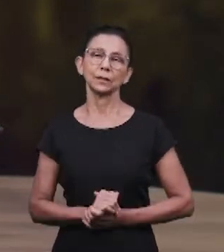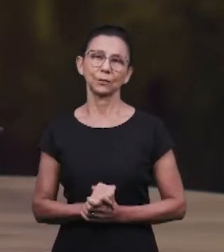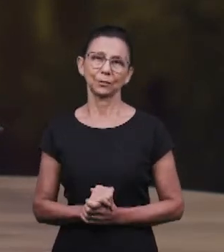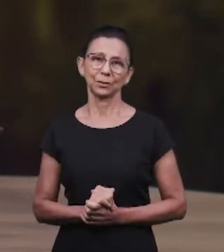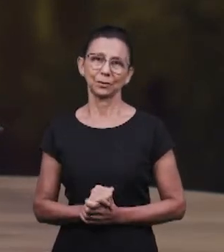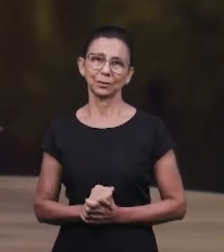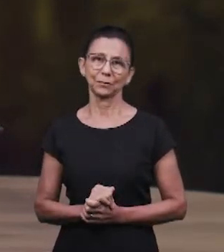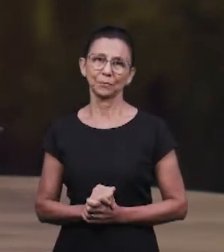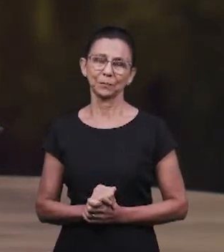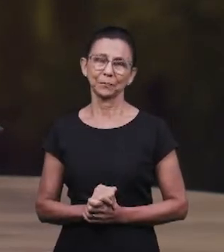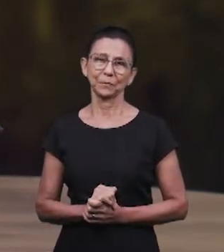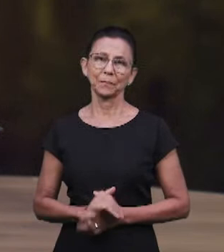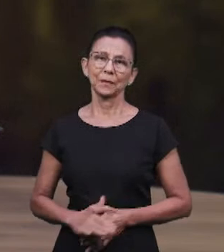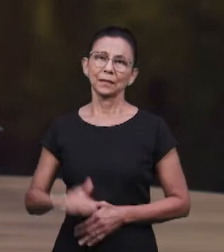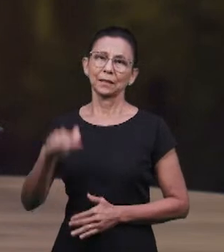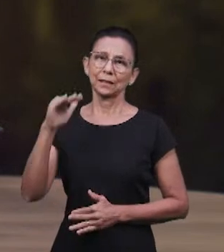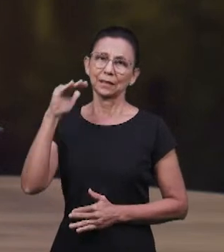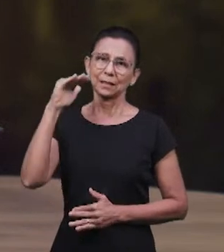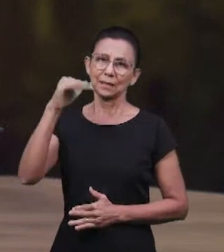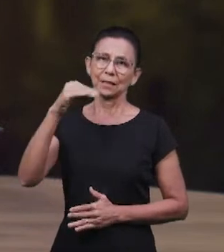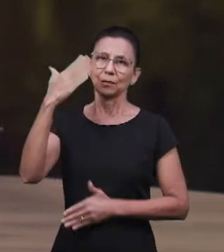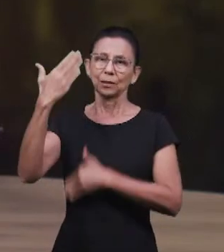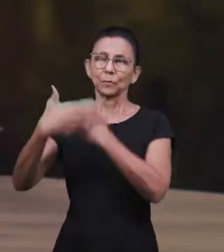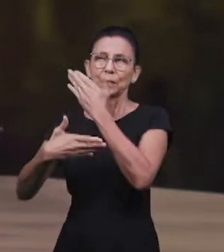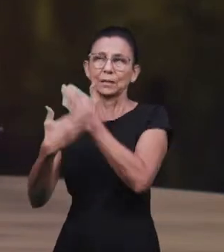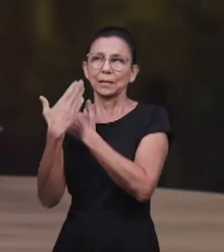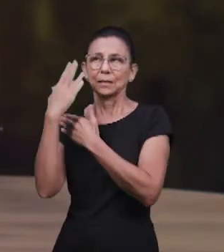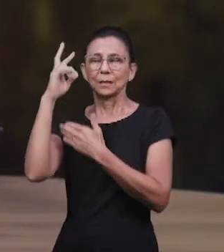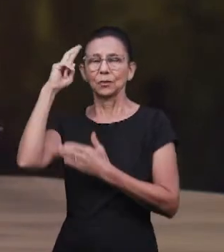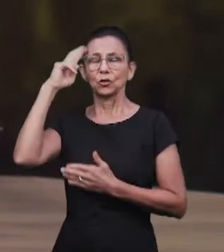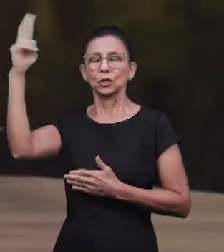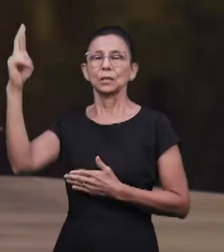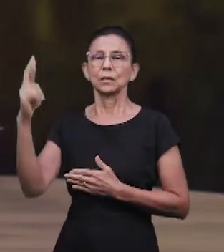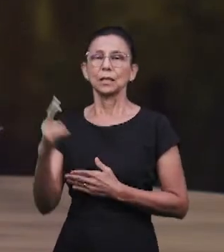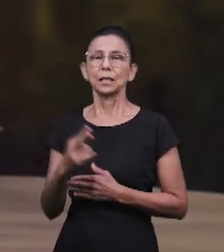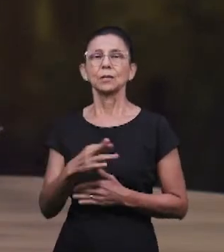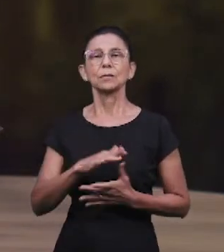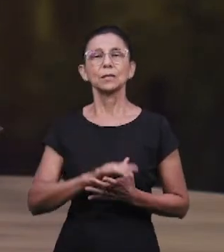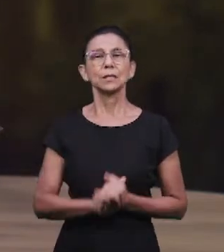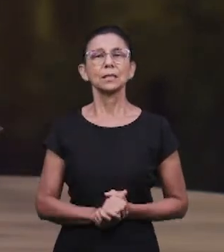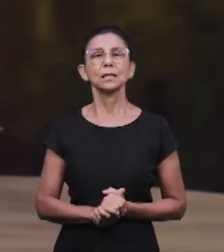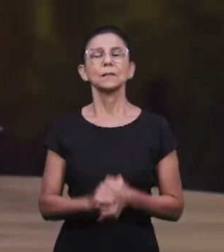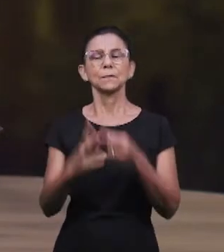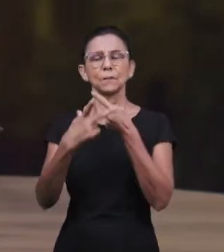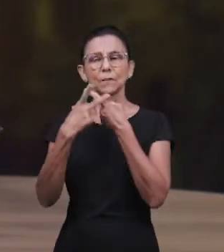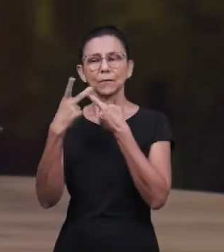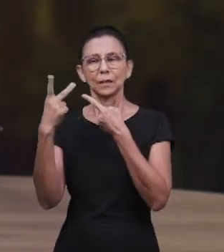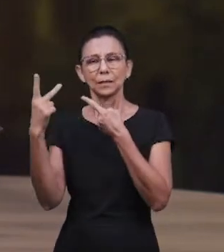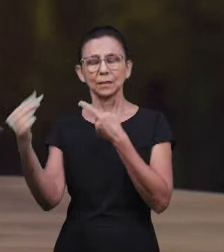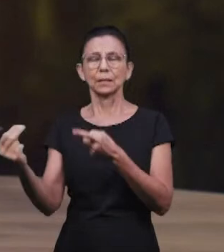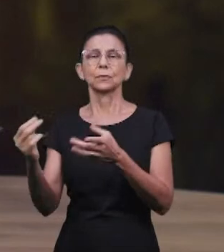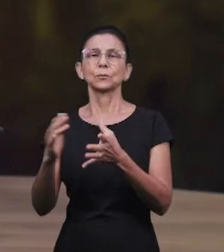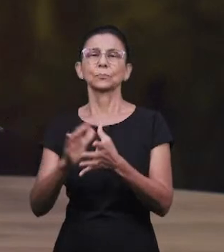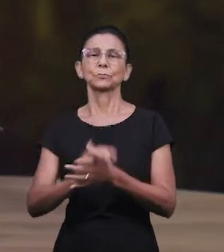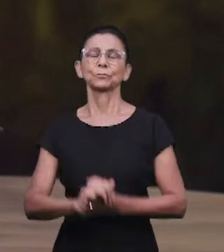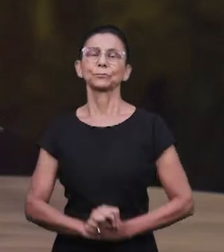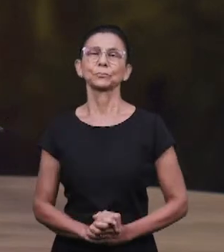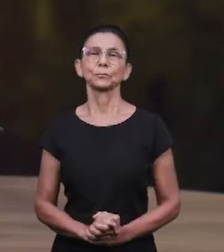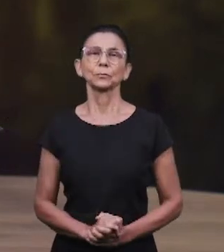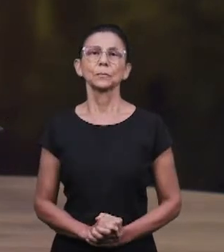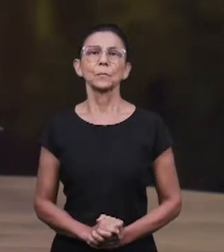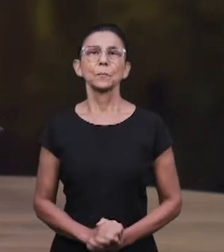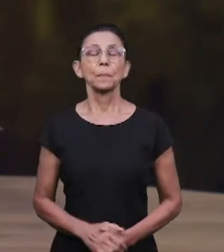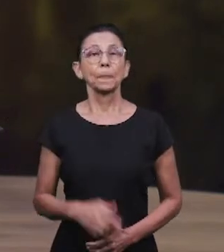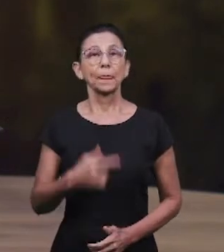e que venceram a opressão da negatividade do pai. Lembro de